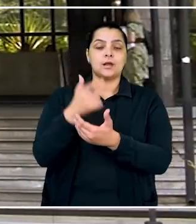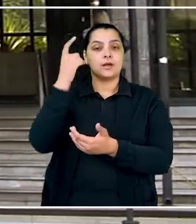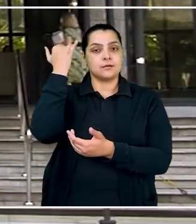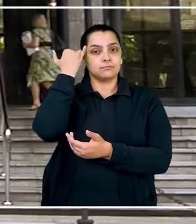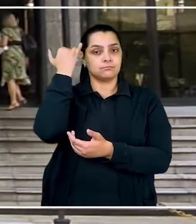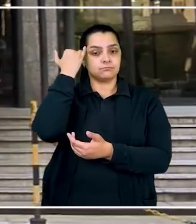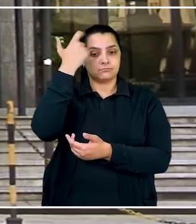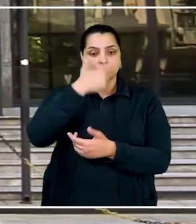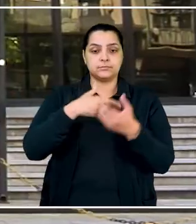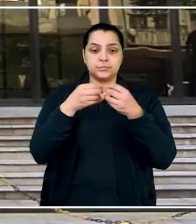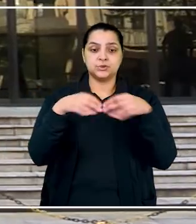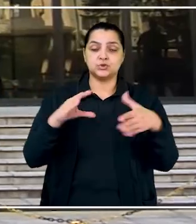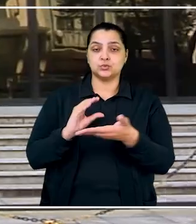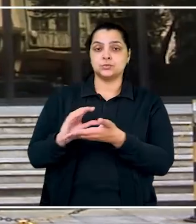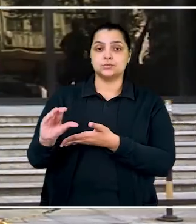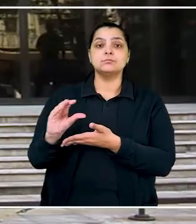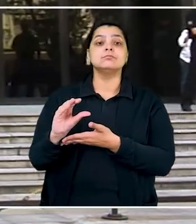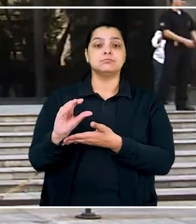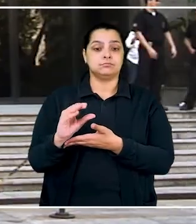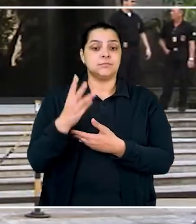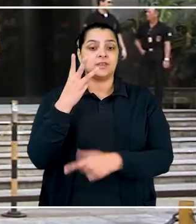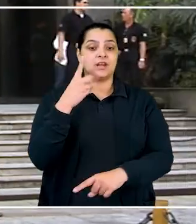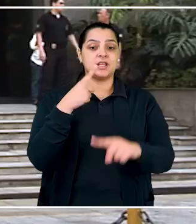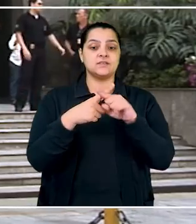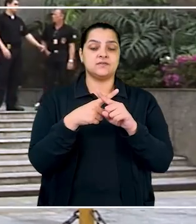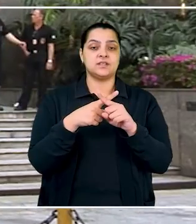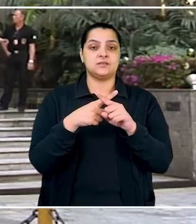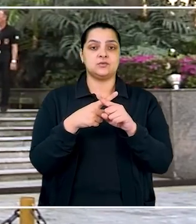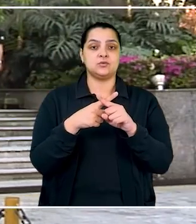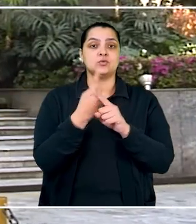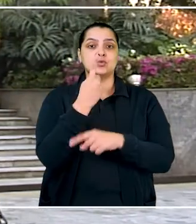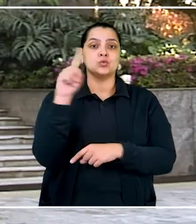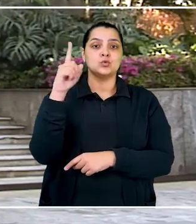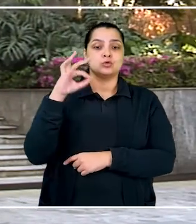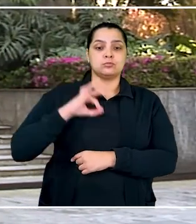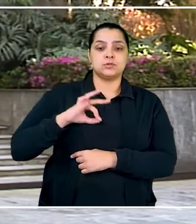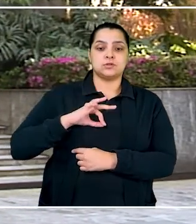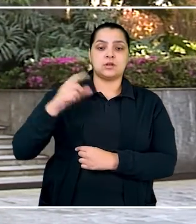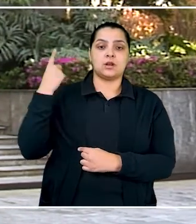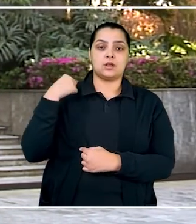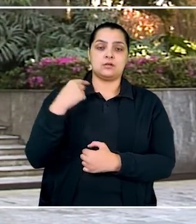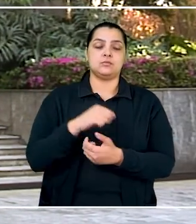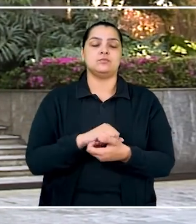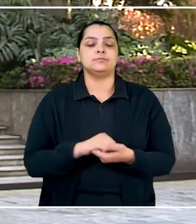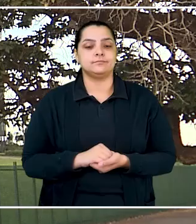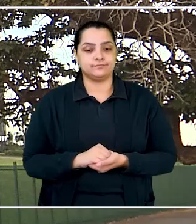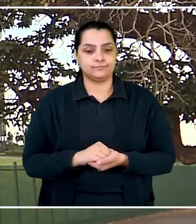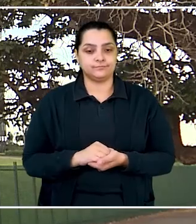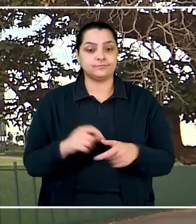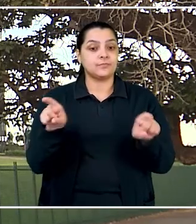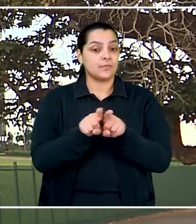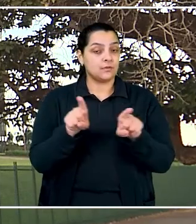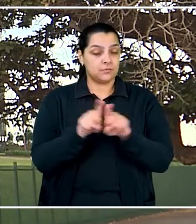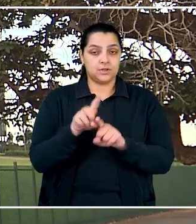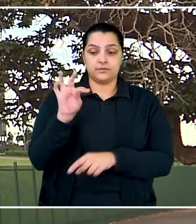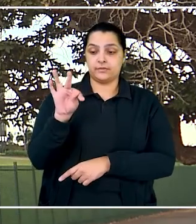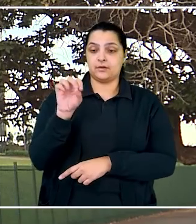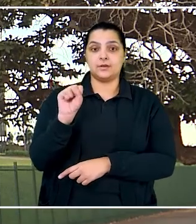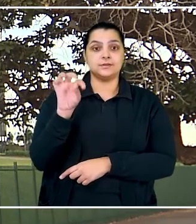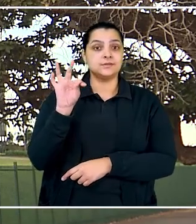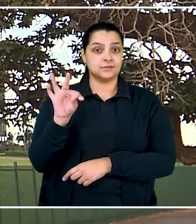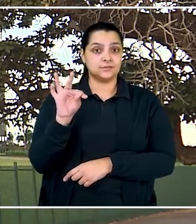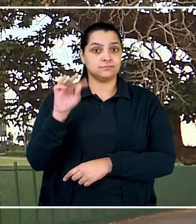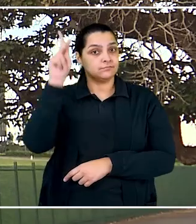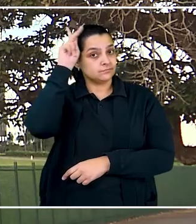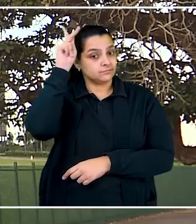condenada a pagar indenização correspondente a 3 vezes o valor do último salário do empregado. O caso chegou ao